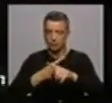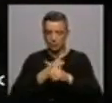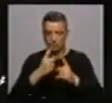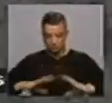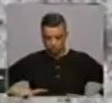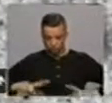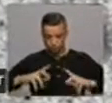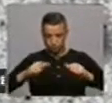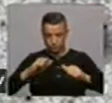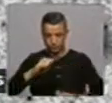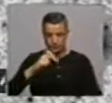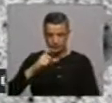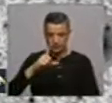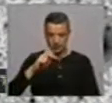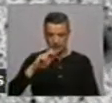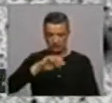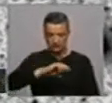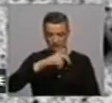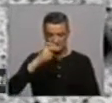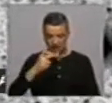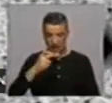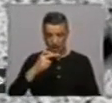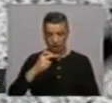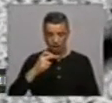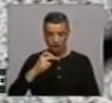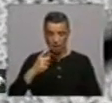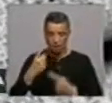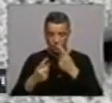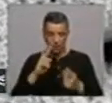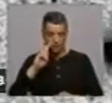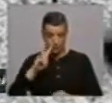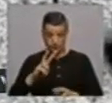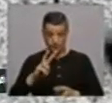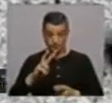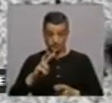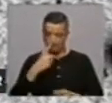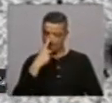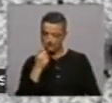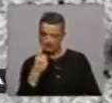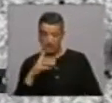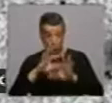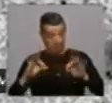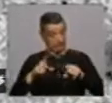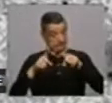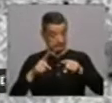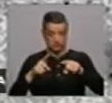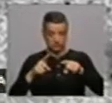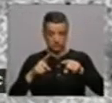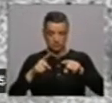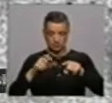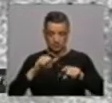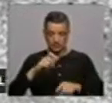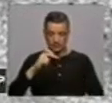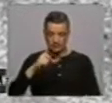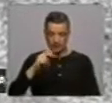nossa própria galáxia, da Via Láctea. O que alguns investigadores fizeram, ao olhar para galáxias parecidas com esta, ou melhor, esta é uma das galáxias estudadas,